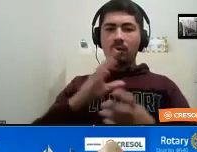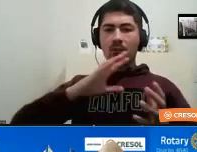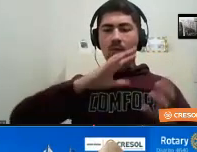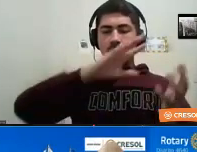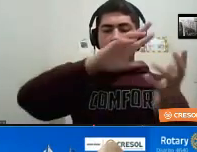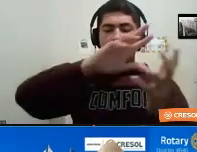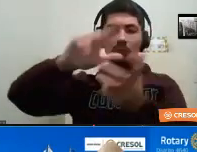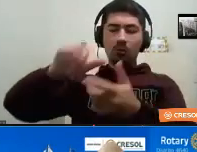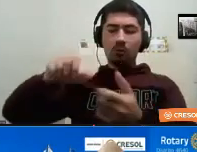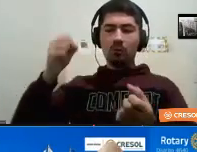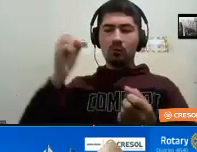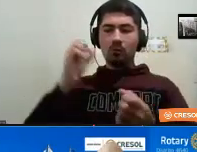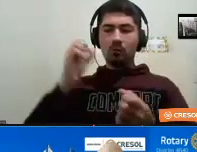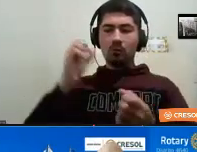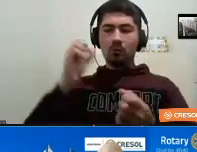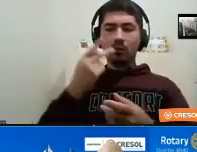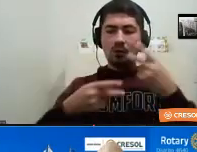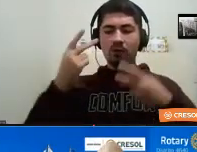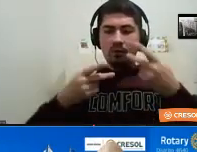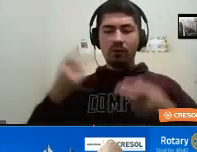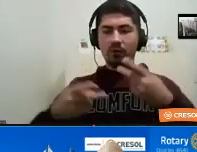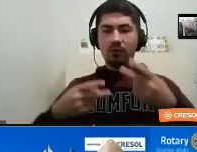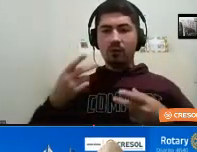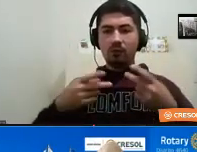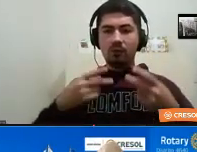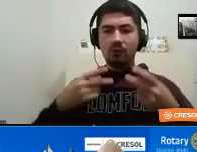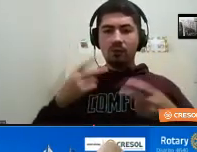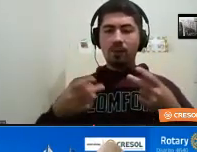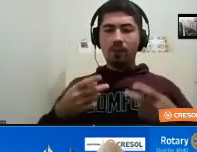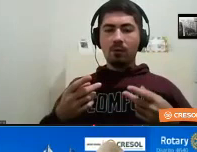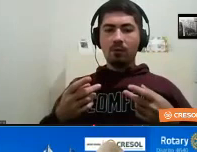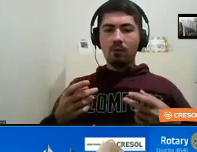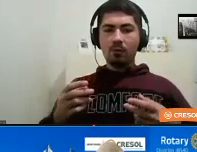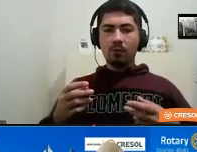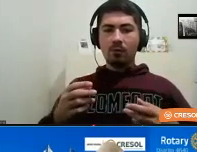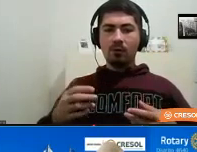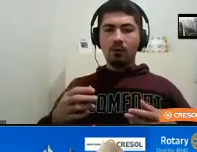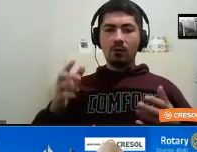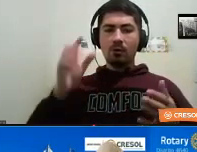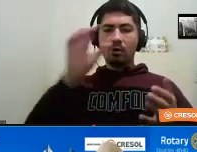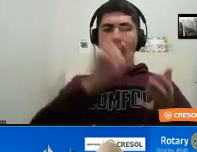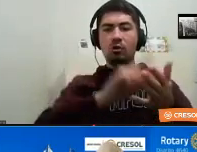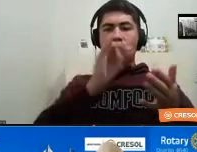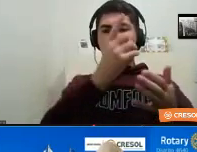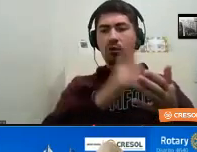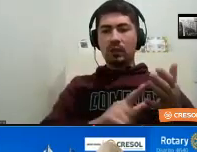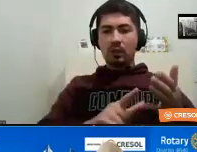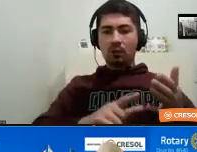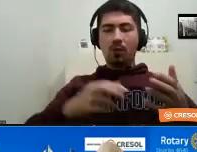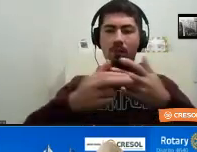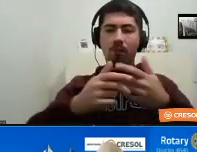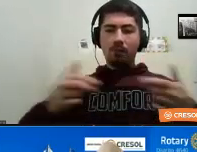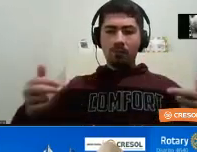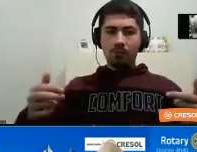O Brasil inteiro só falava disso. O mundo inteiro foi estampado páginas e mais páginas sobre esse incêndio. Vou para a